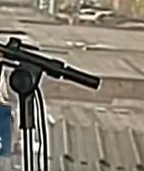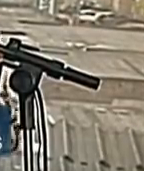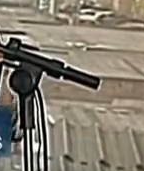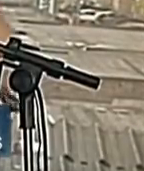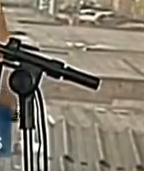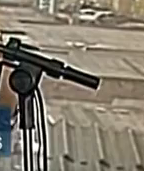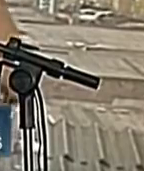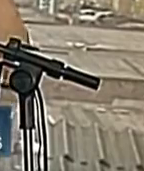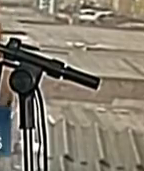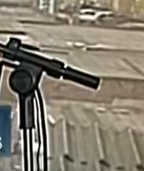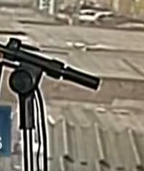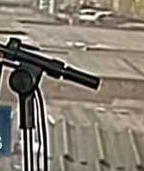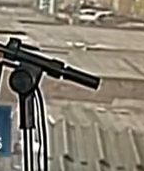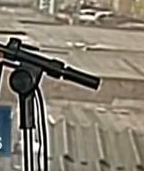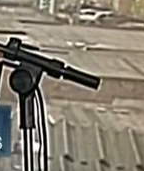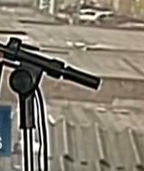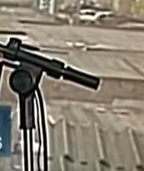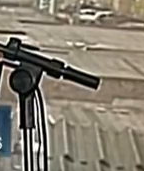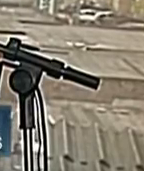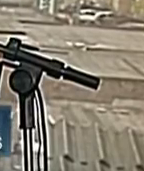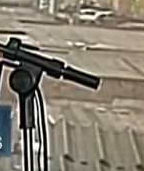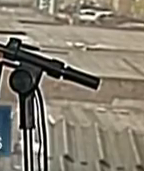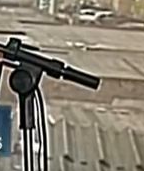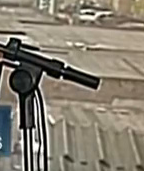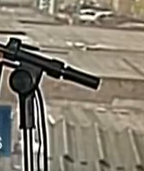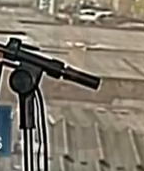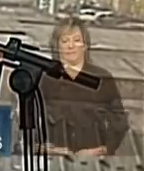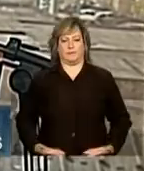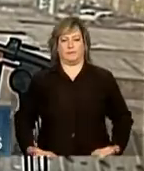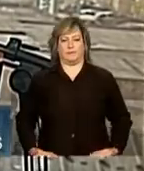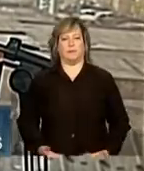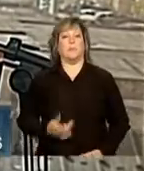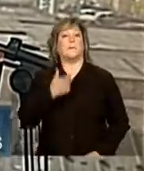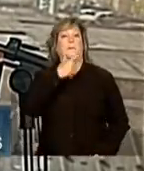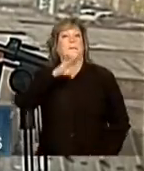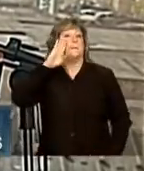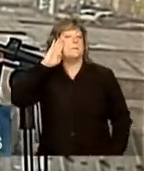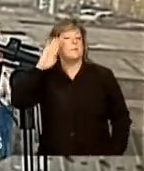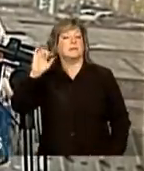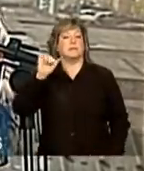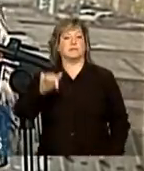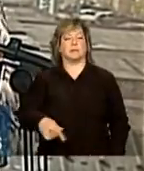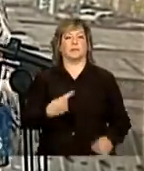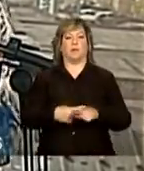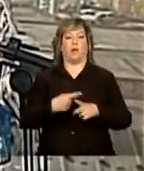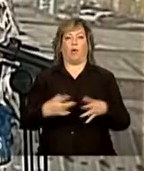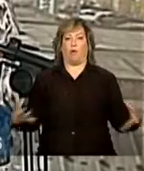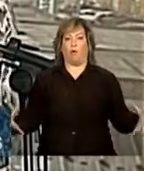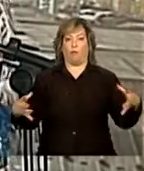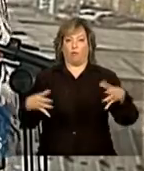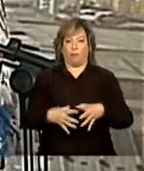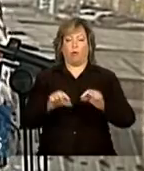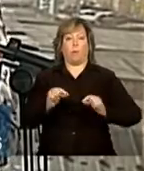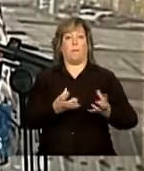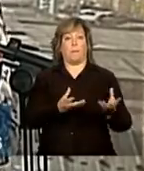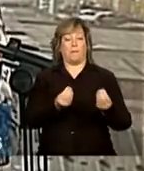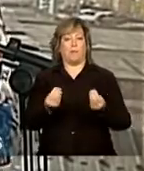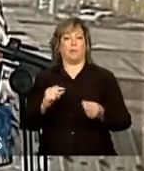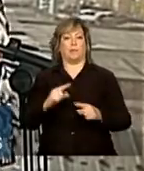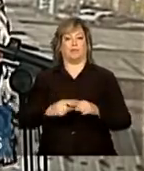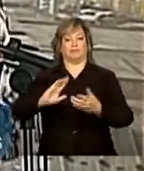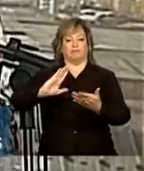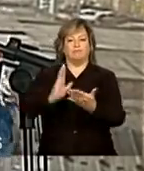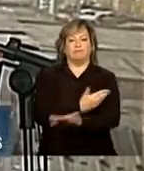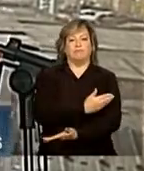para viabilizar essa obra, principalmente porque envolveu muita